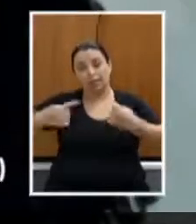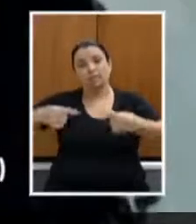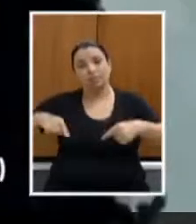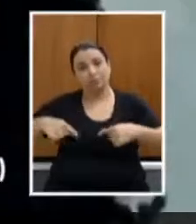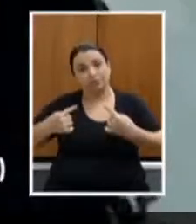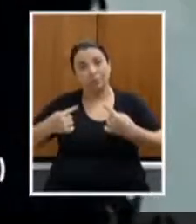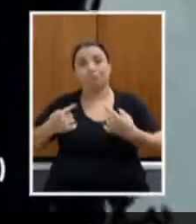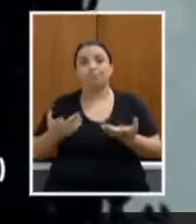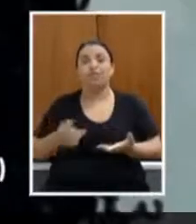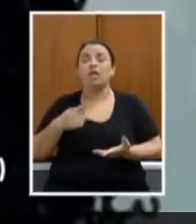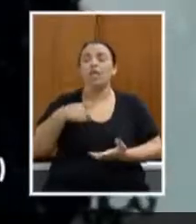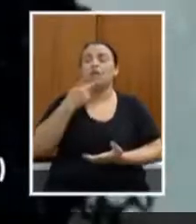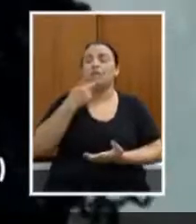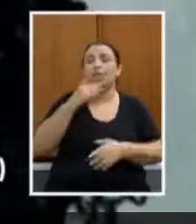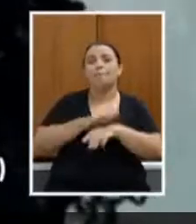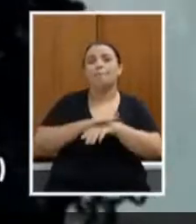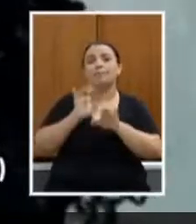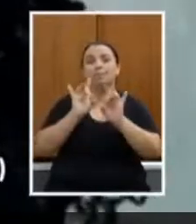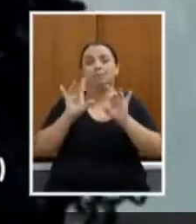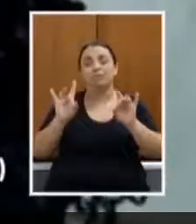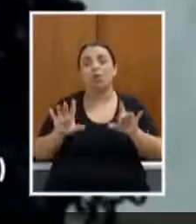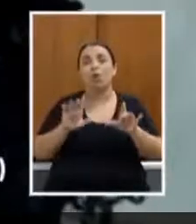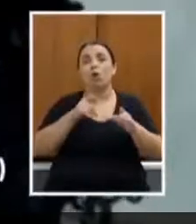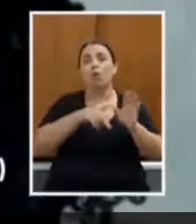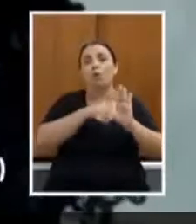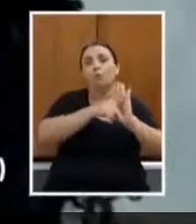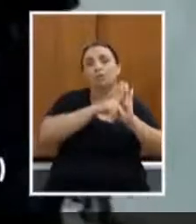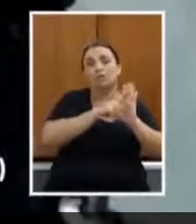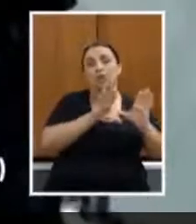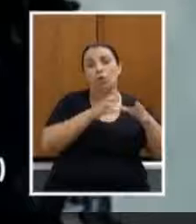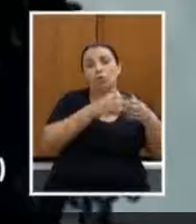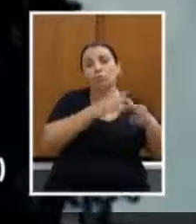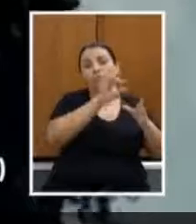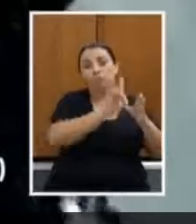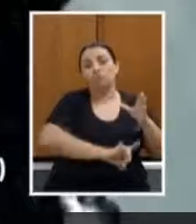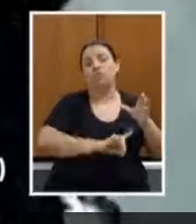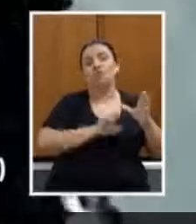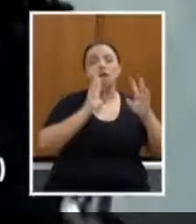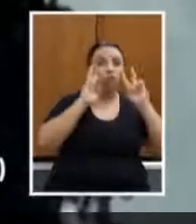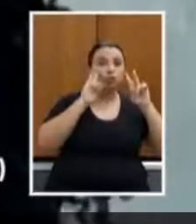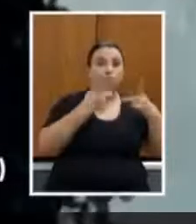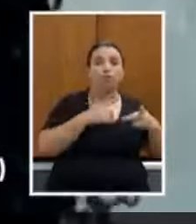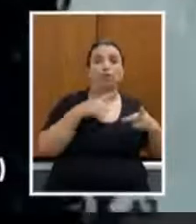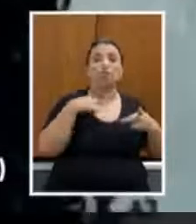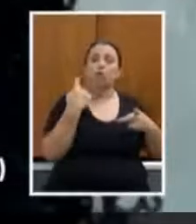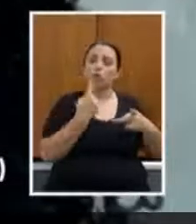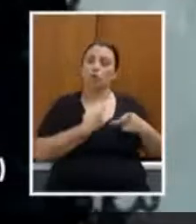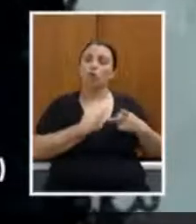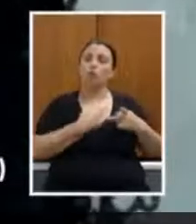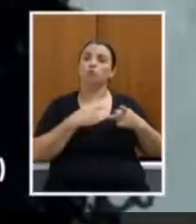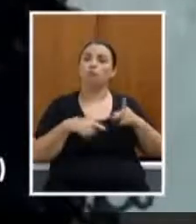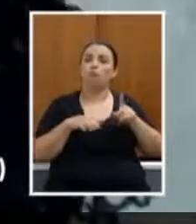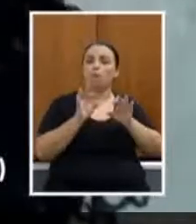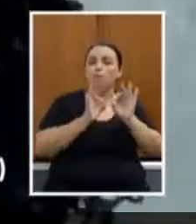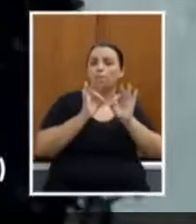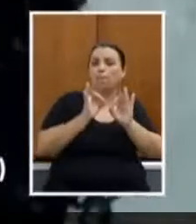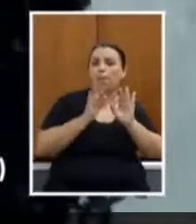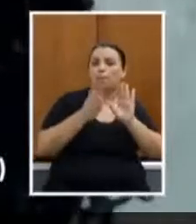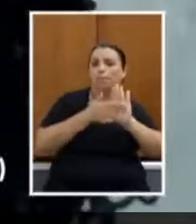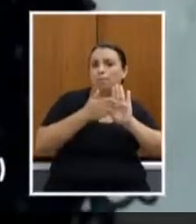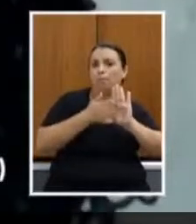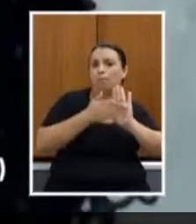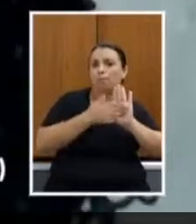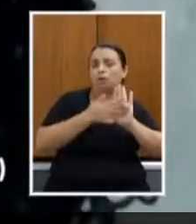da Comissão de Direitos Humanos, esse que a gente se propôs a construir uma política de habitação para a população de